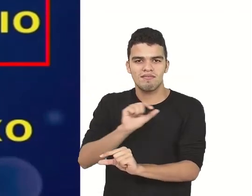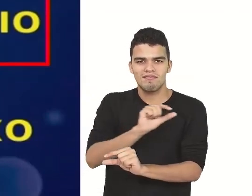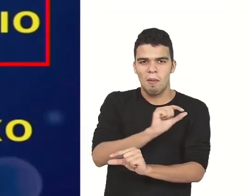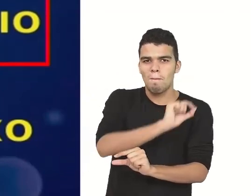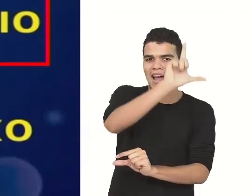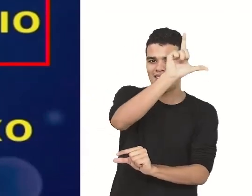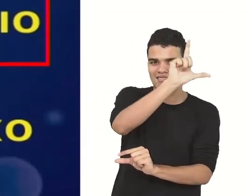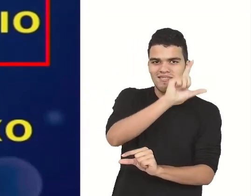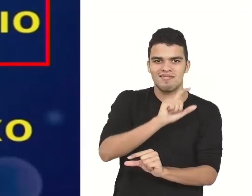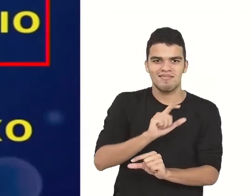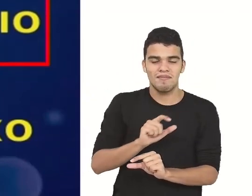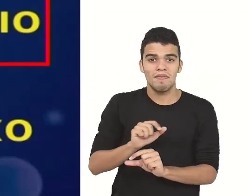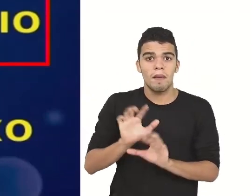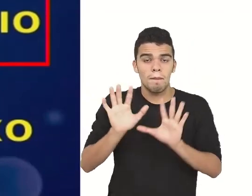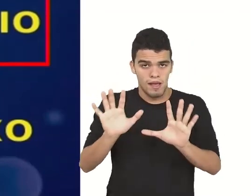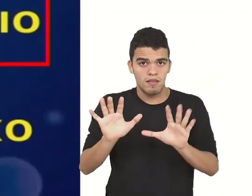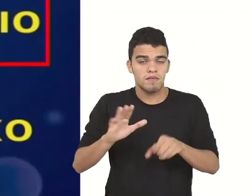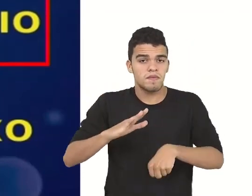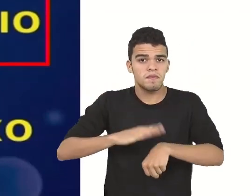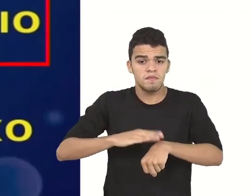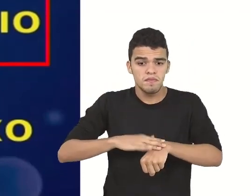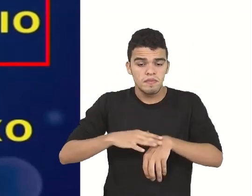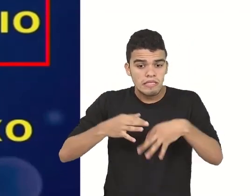o cenário ideal é que